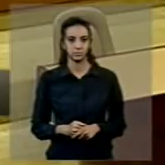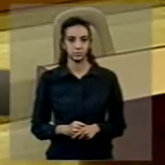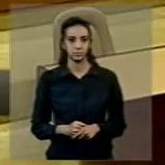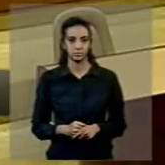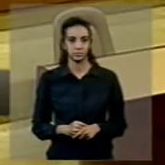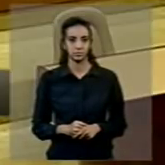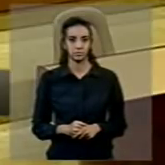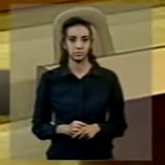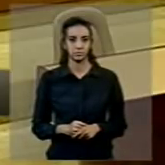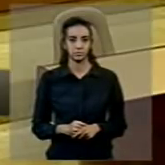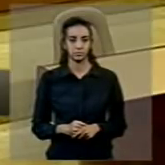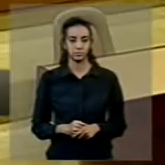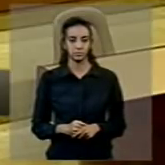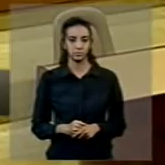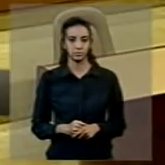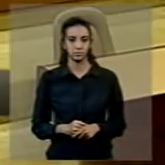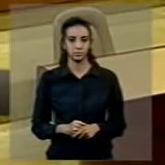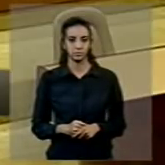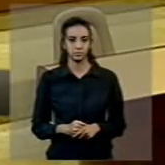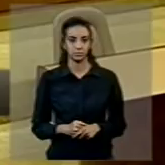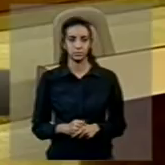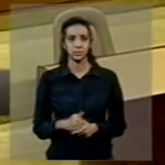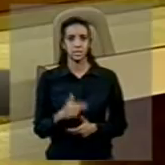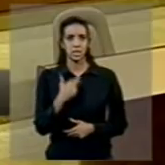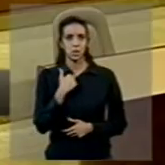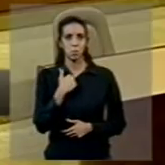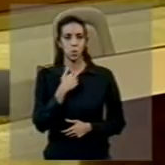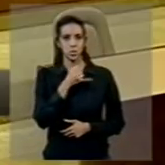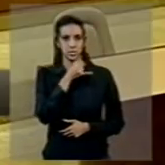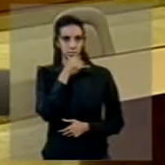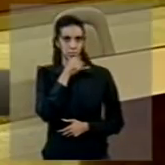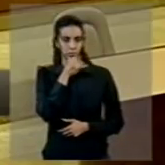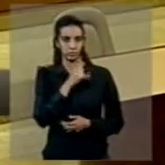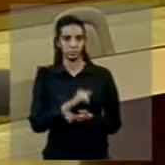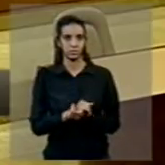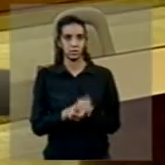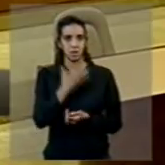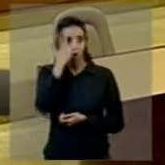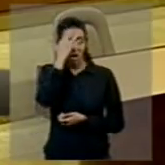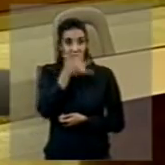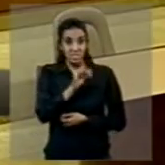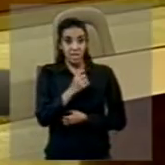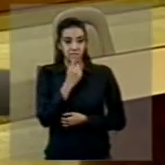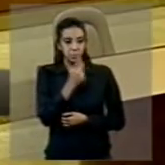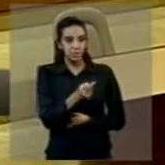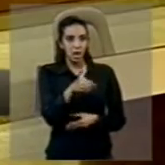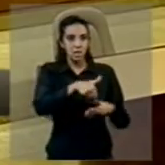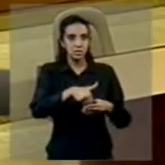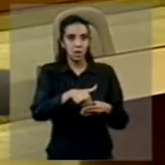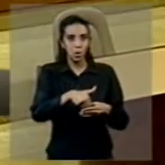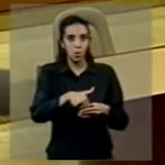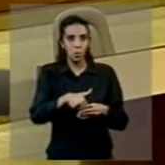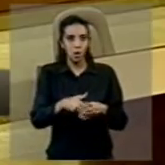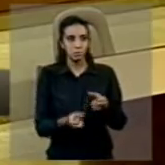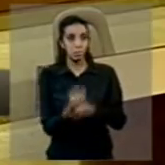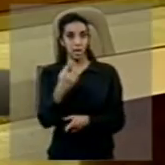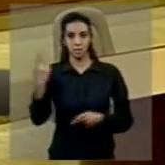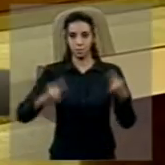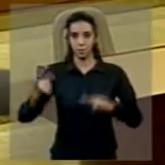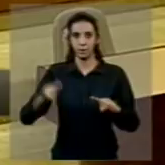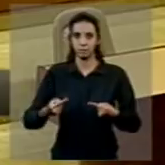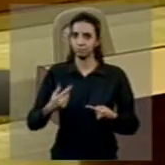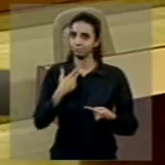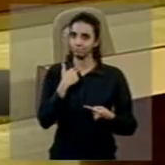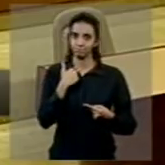Não se pode provocar uma discussão desse tipo há 10 dias de eleições. Em relação a uma lei